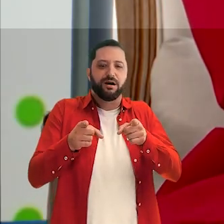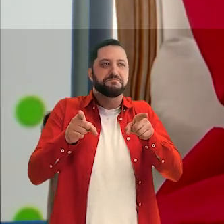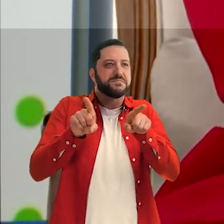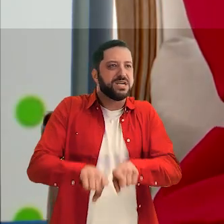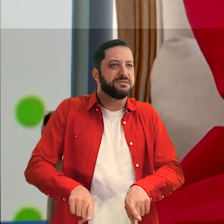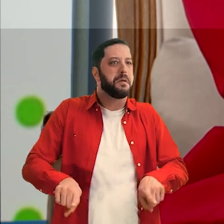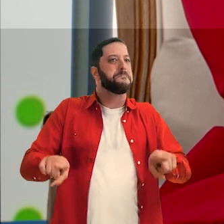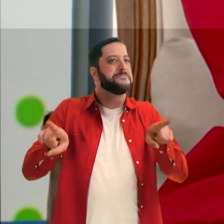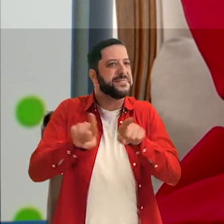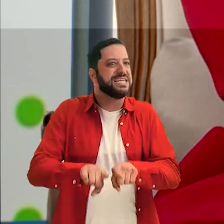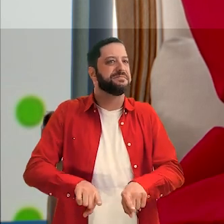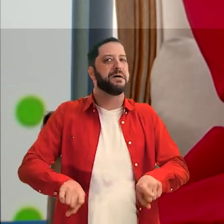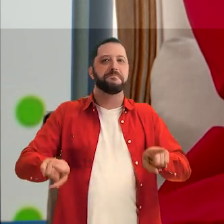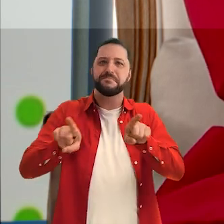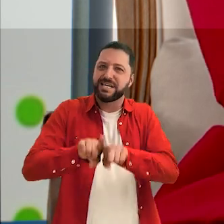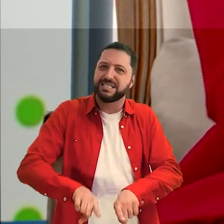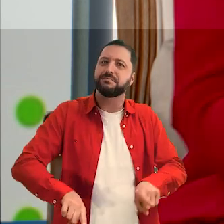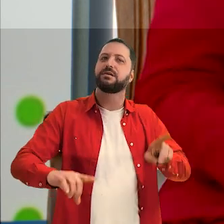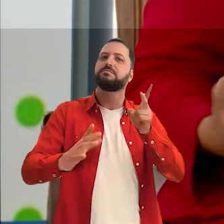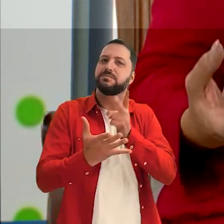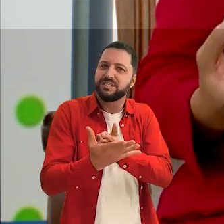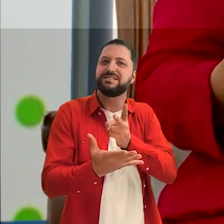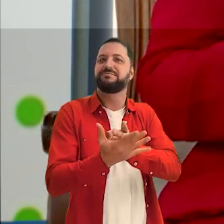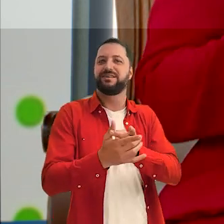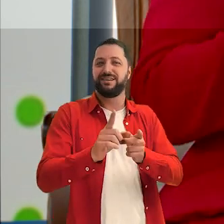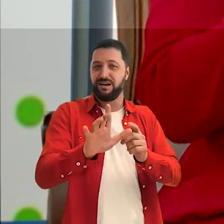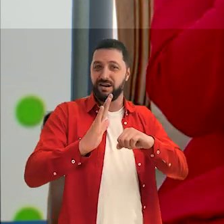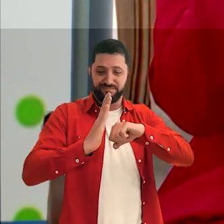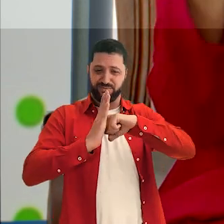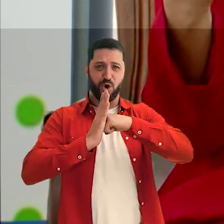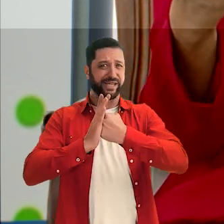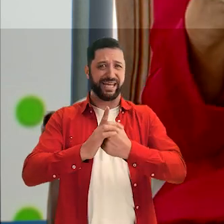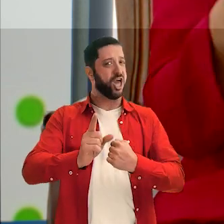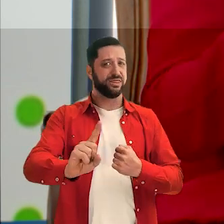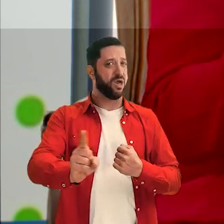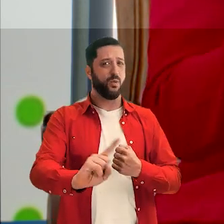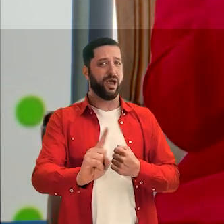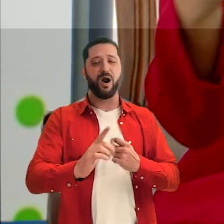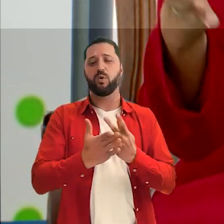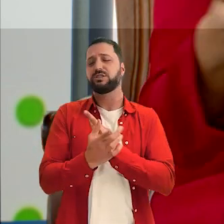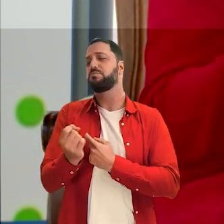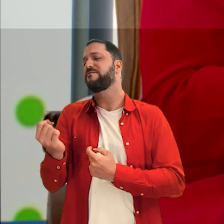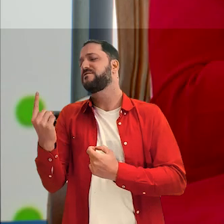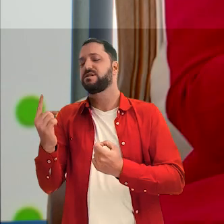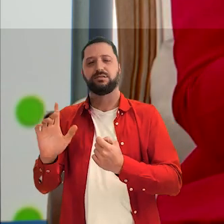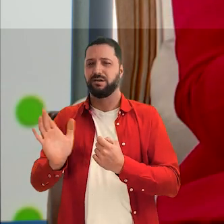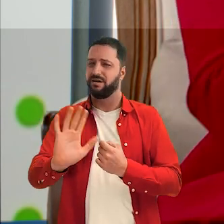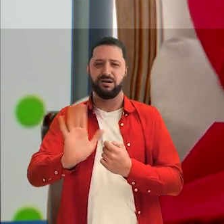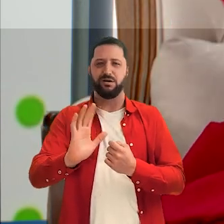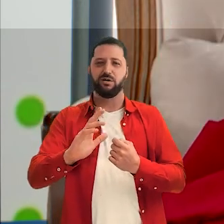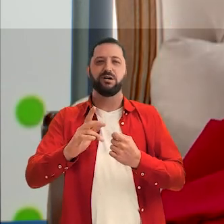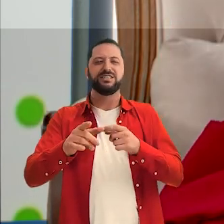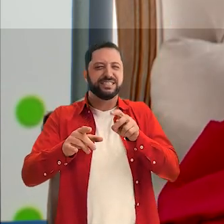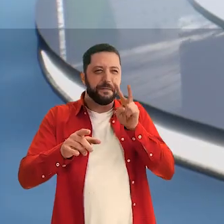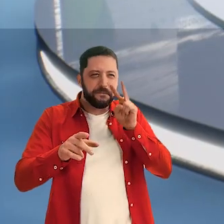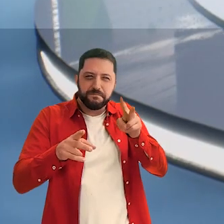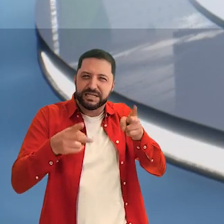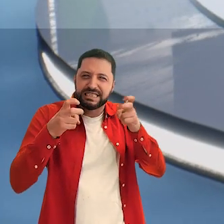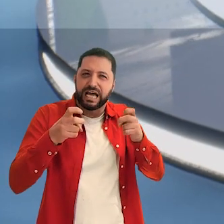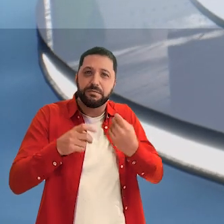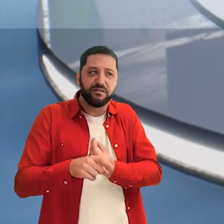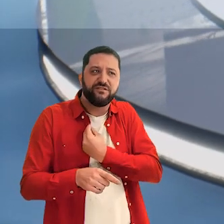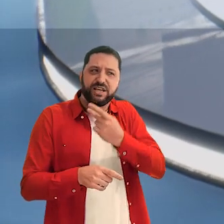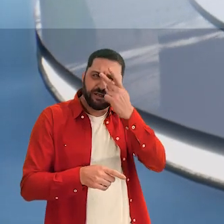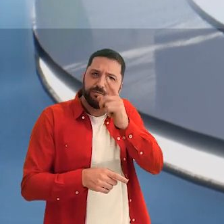né? Eu falo que o bloqueio, ele nunca começa porque, aconteceu aqui ou ali, não, é uma repetição. Você